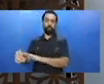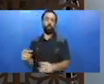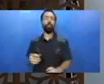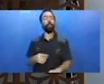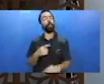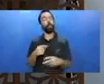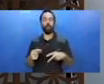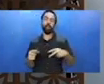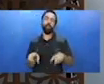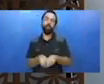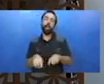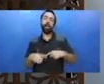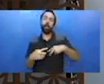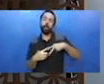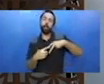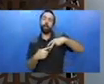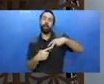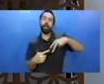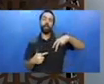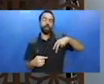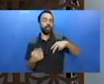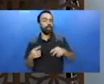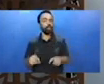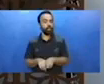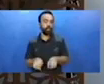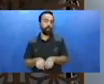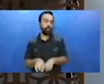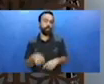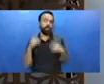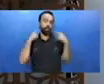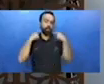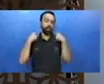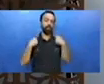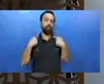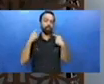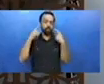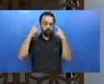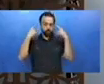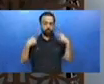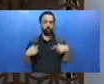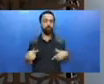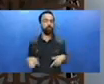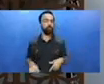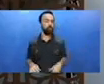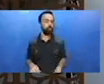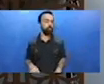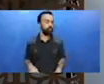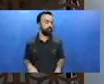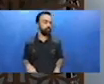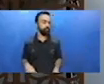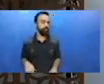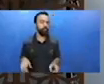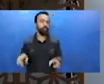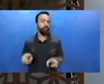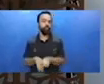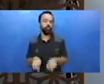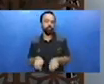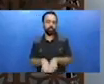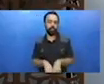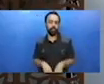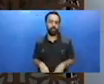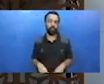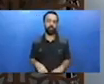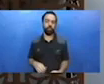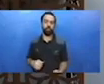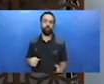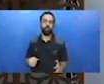Pescoço, abdômen, costas, pernas e pés. Então, essa movimentação completa. E, além disso, ela não tem um